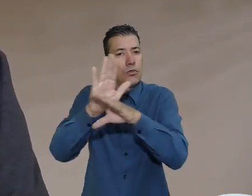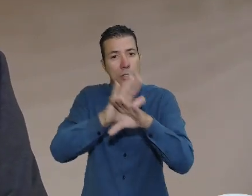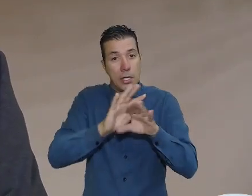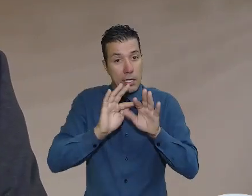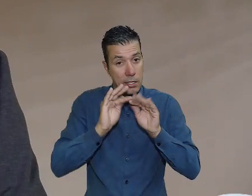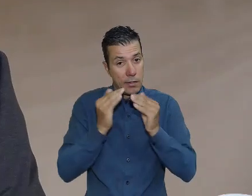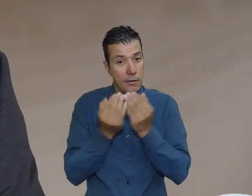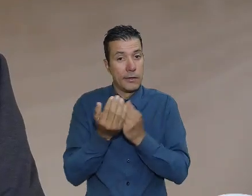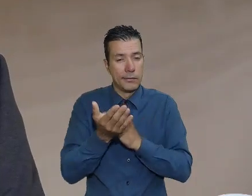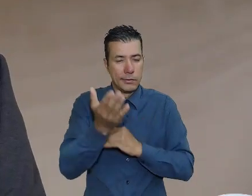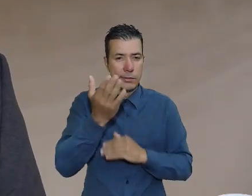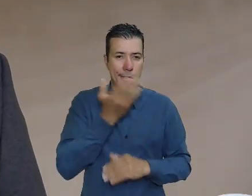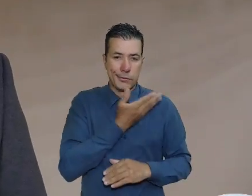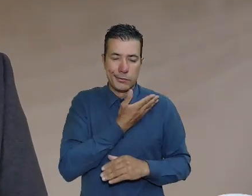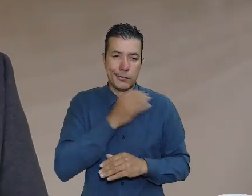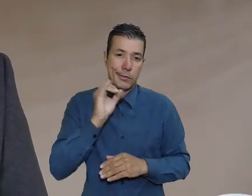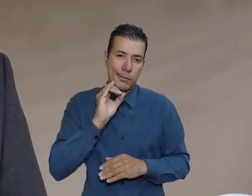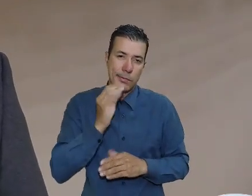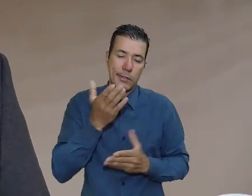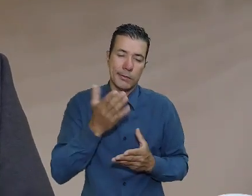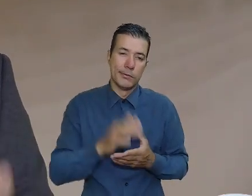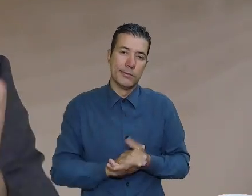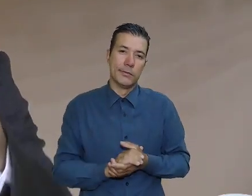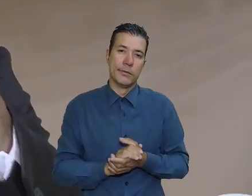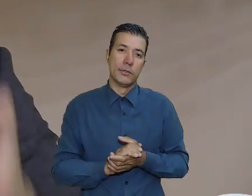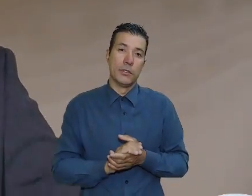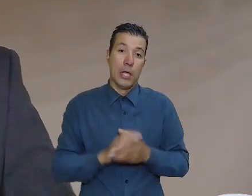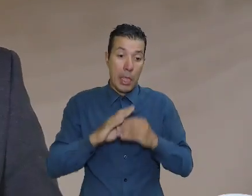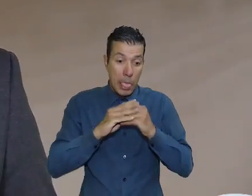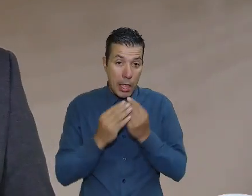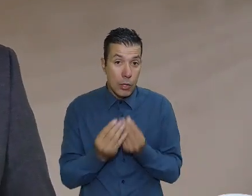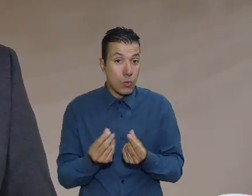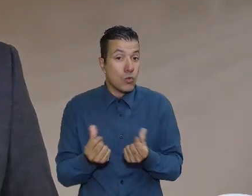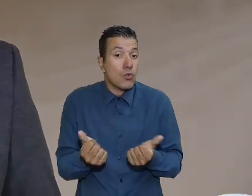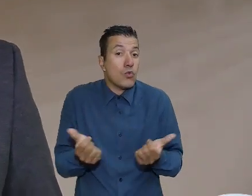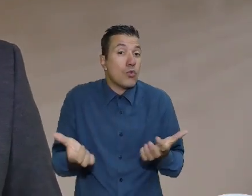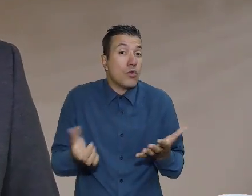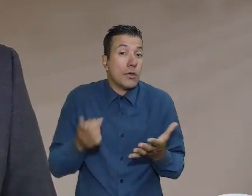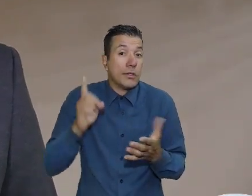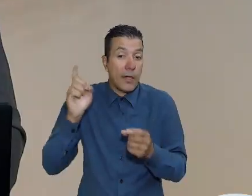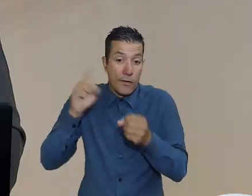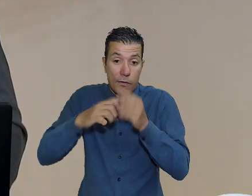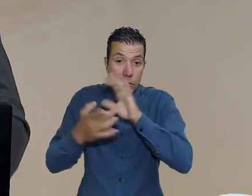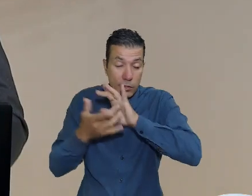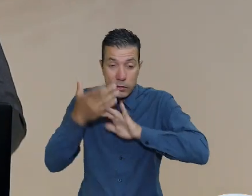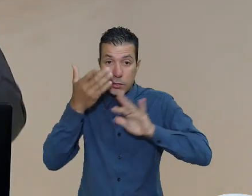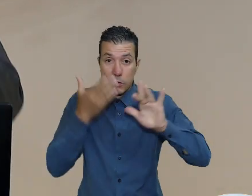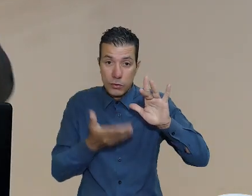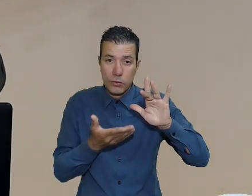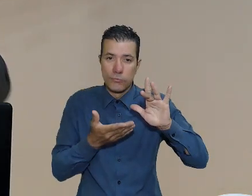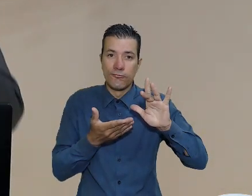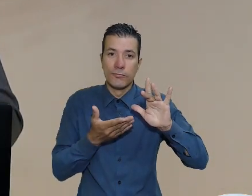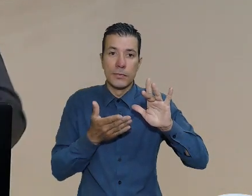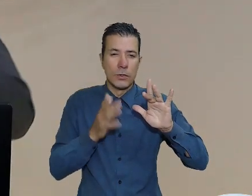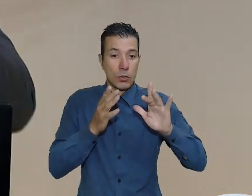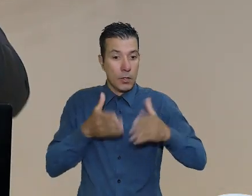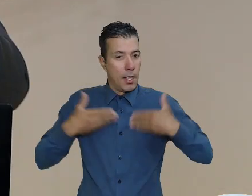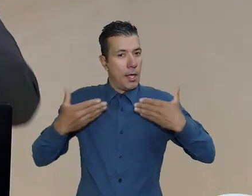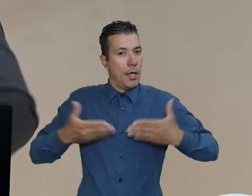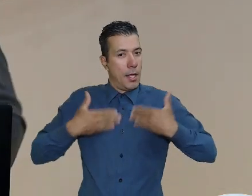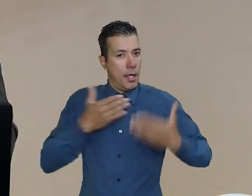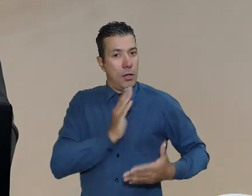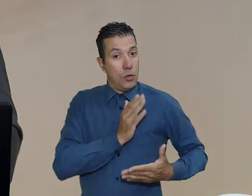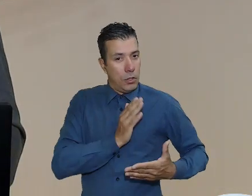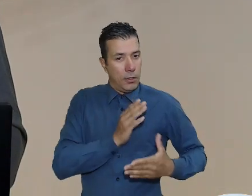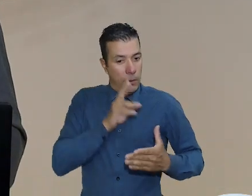sua família. O maior dos resultados, a maior das curas virá na volta de Cristo Jesus. Portanto, anime o seu coração, se